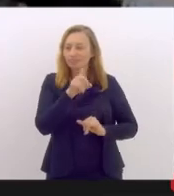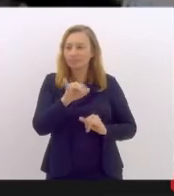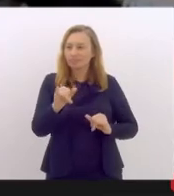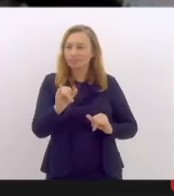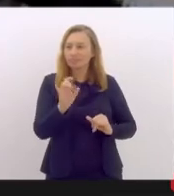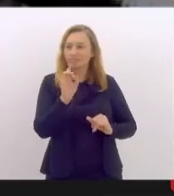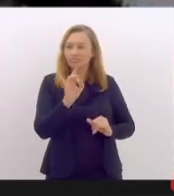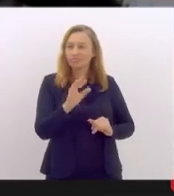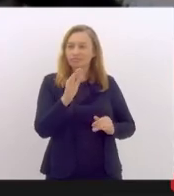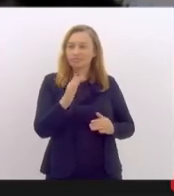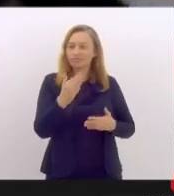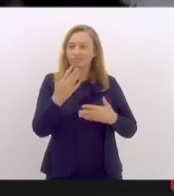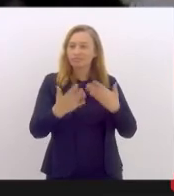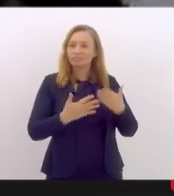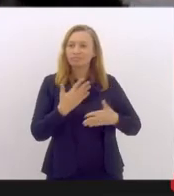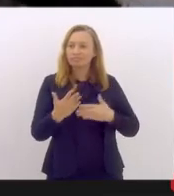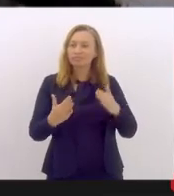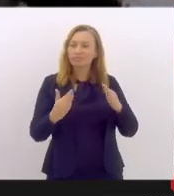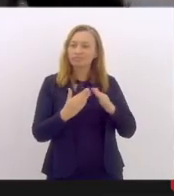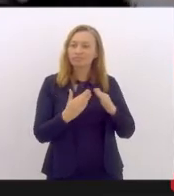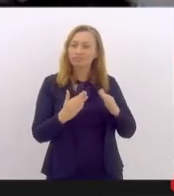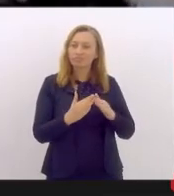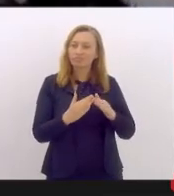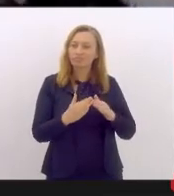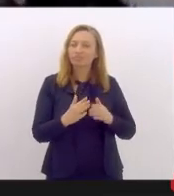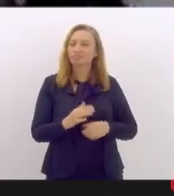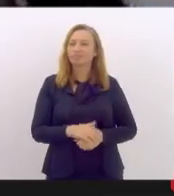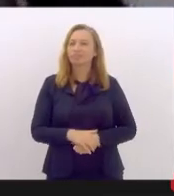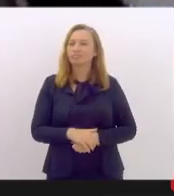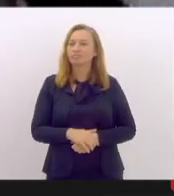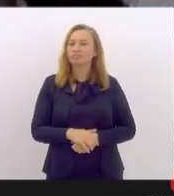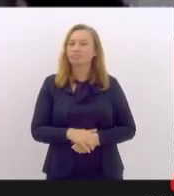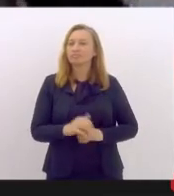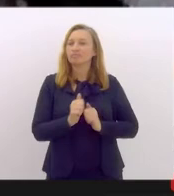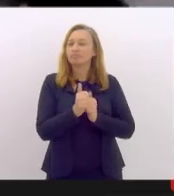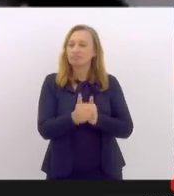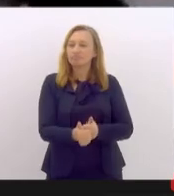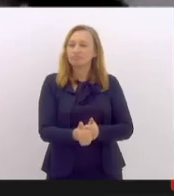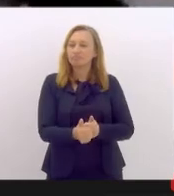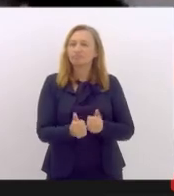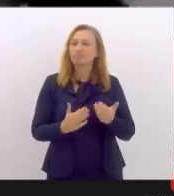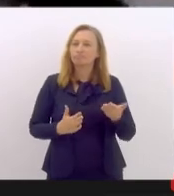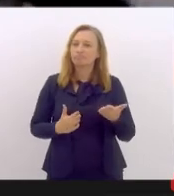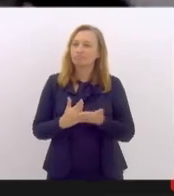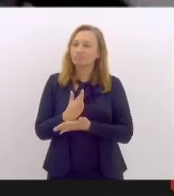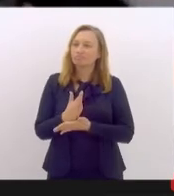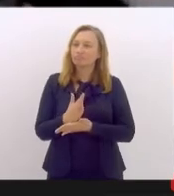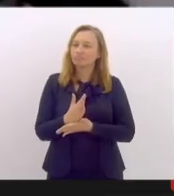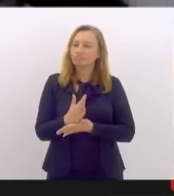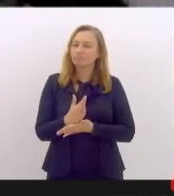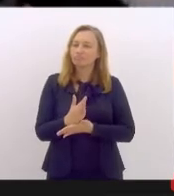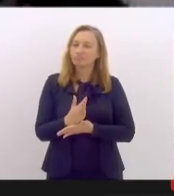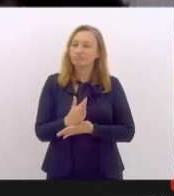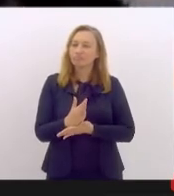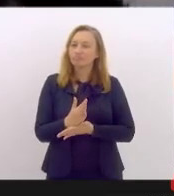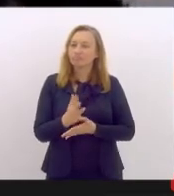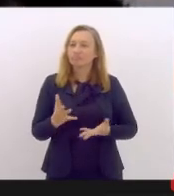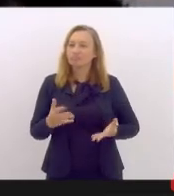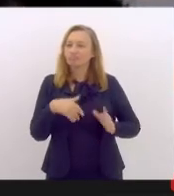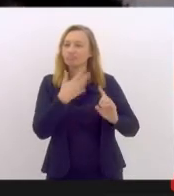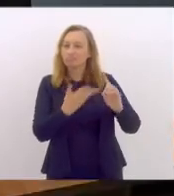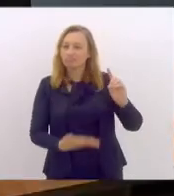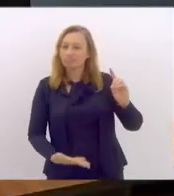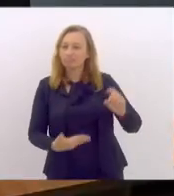agradecendo ao plenário dessa casa vossa excelência também pela condução pela provação dessa tão singelo